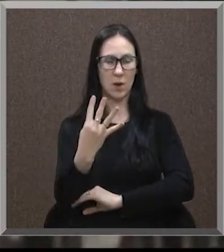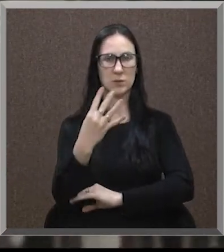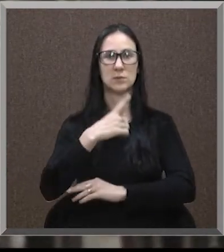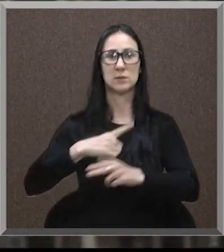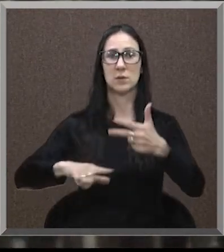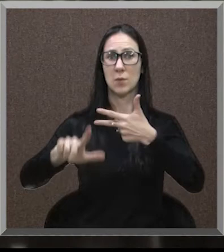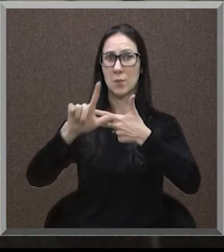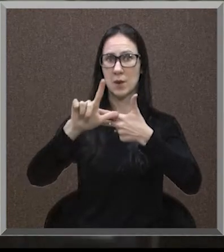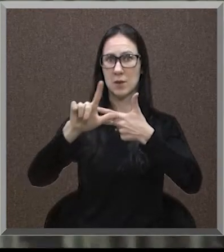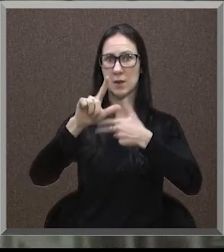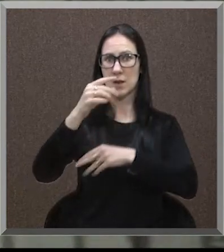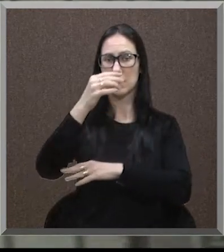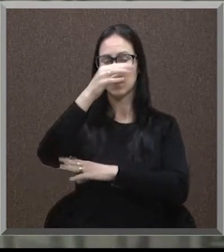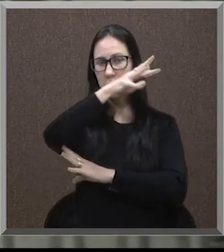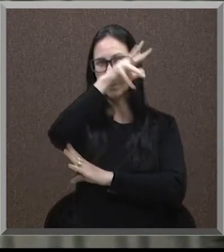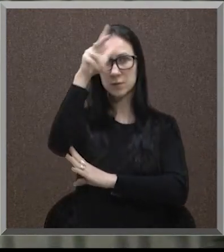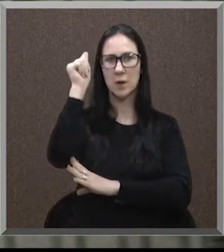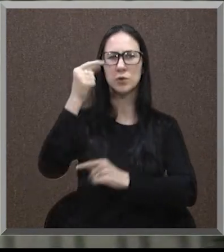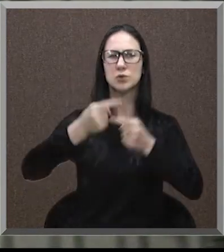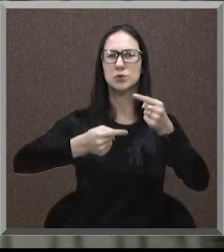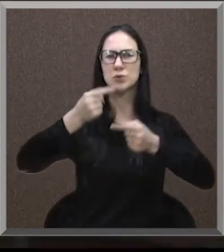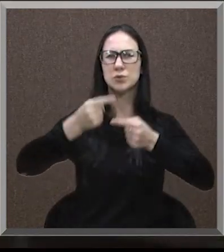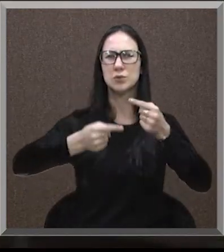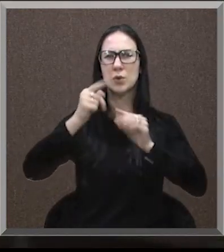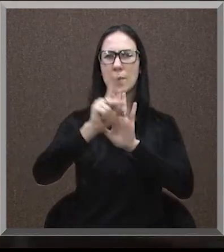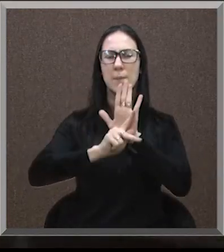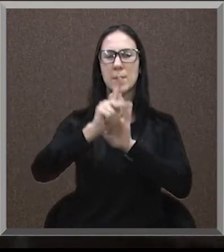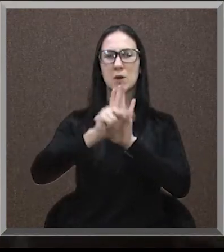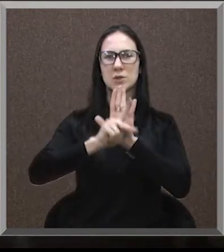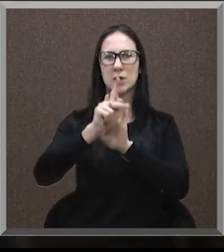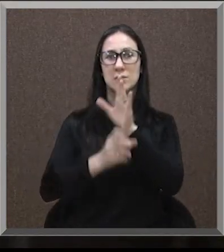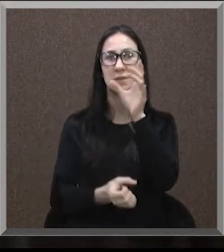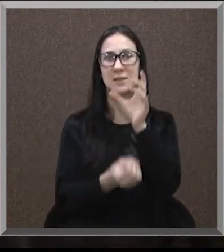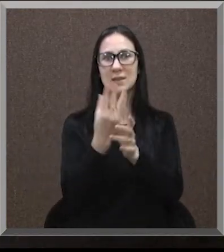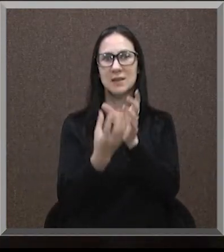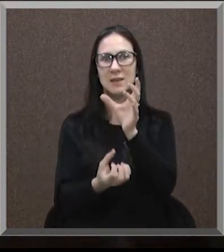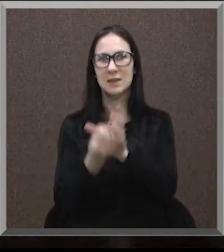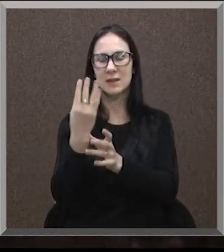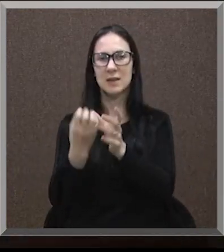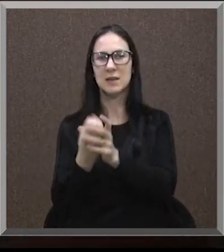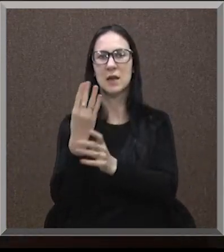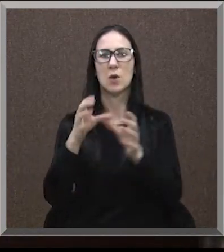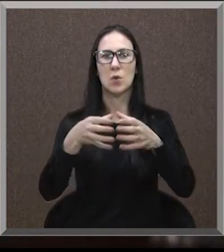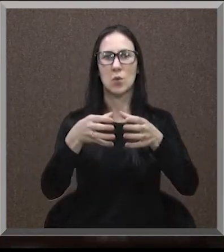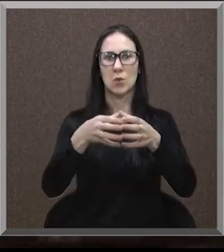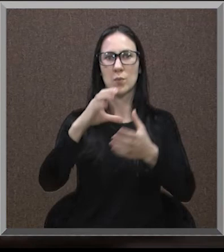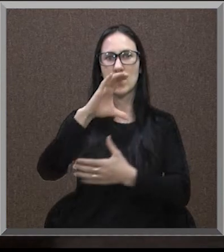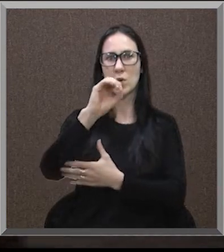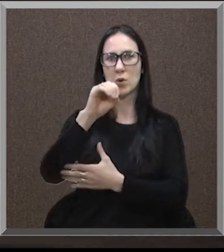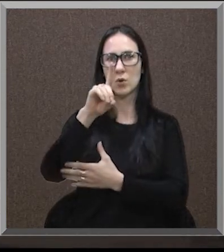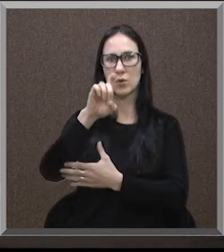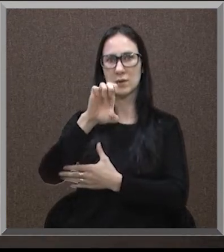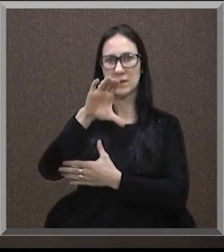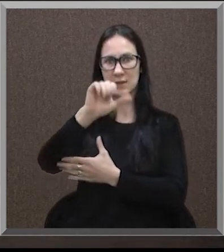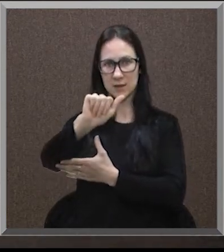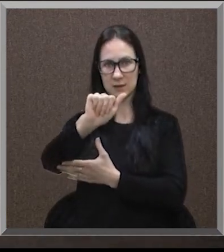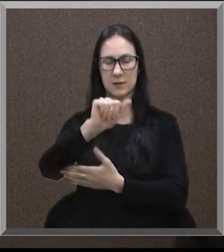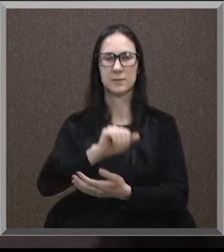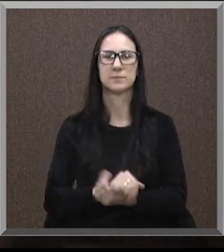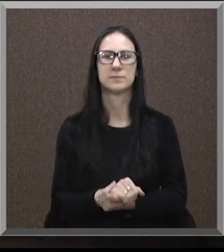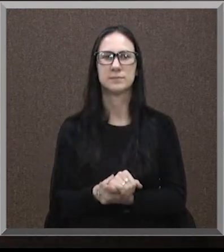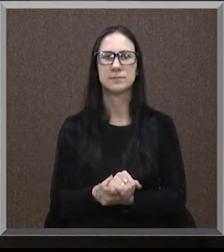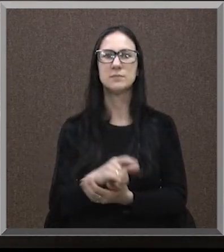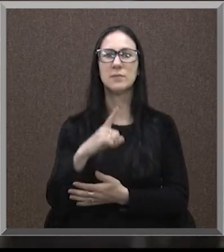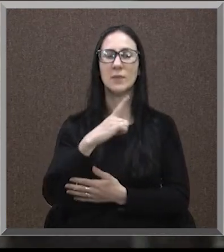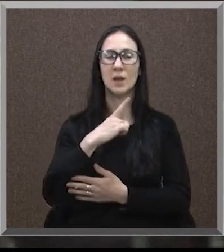Municipal discutiu o projeto de criação da Companhia de Desenvolvimento de Caxias do Sul, a CODECA. A instalação